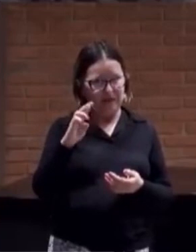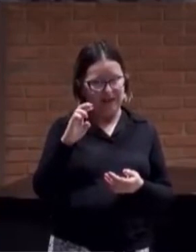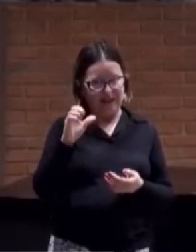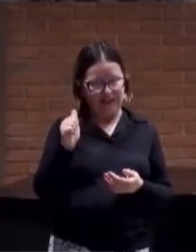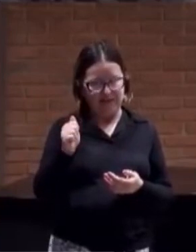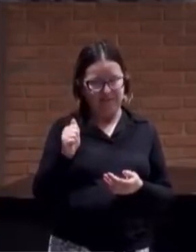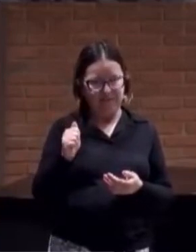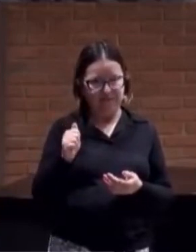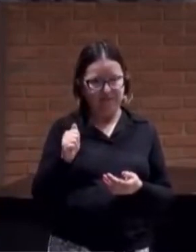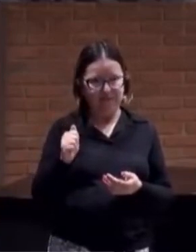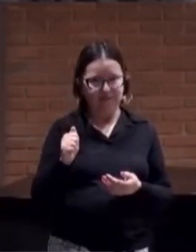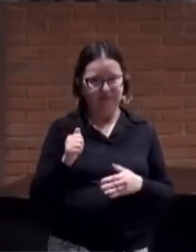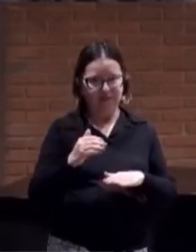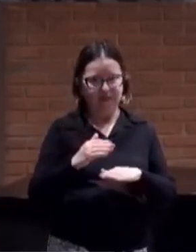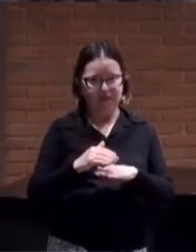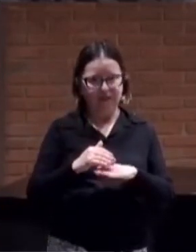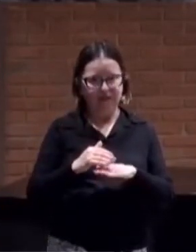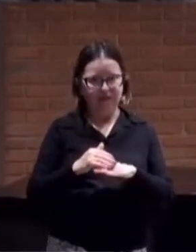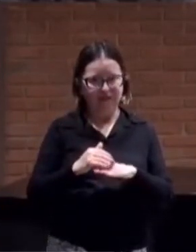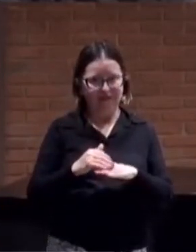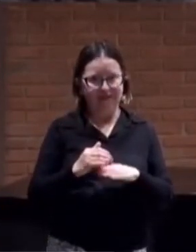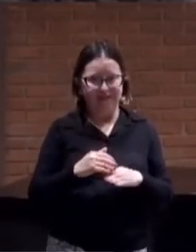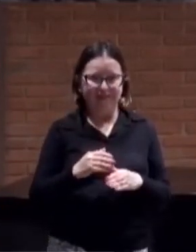ACM Neto de Torquemado,